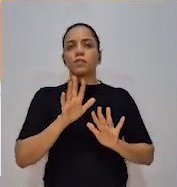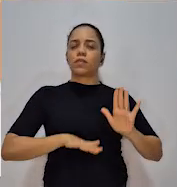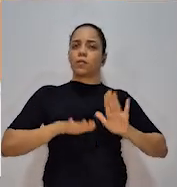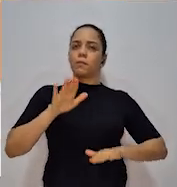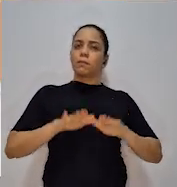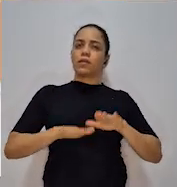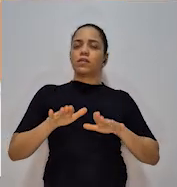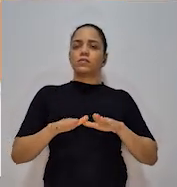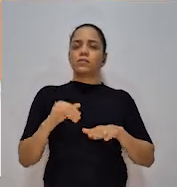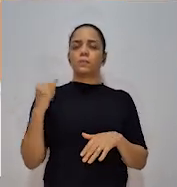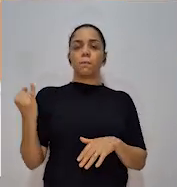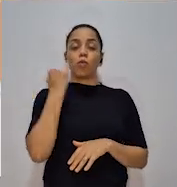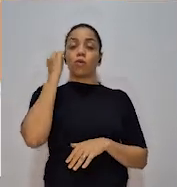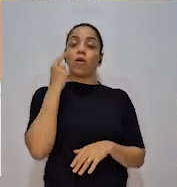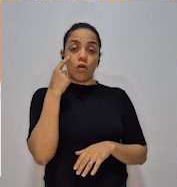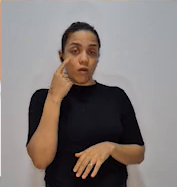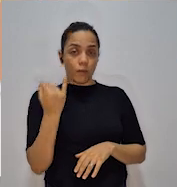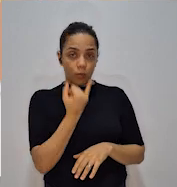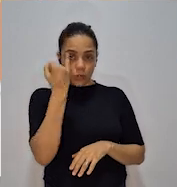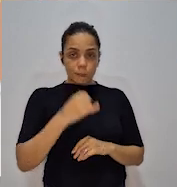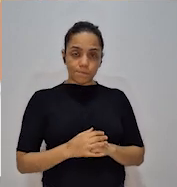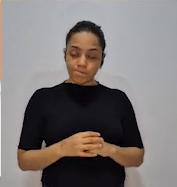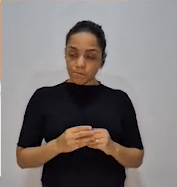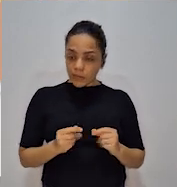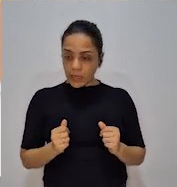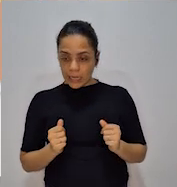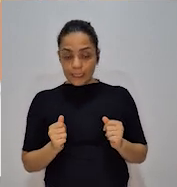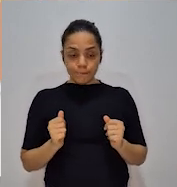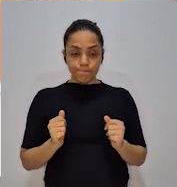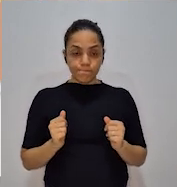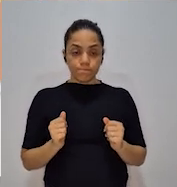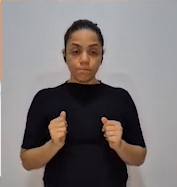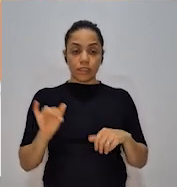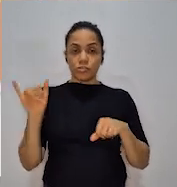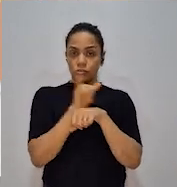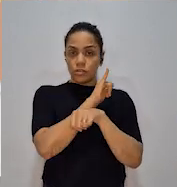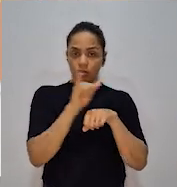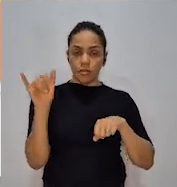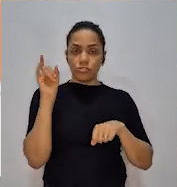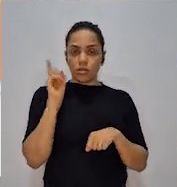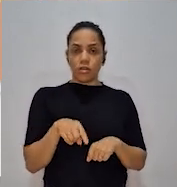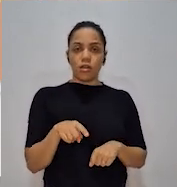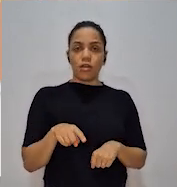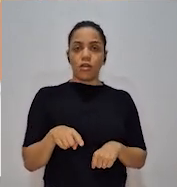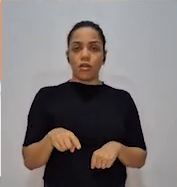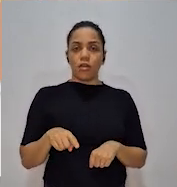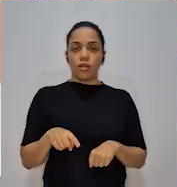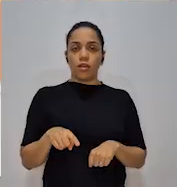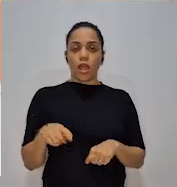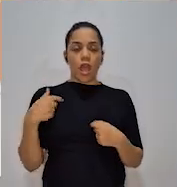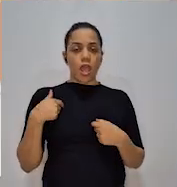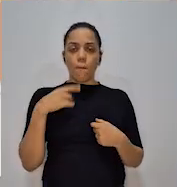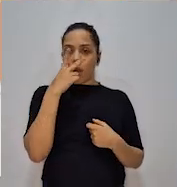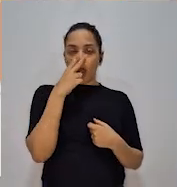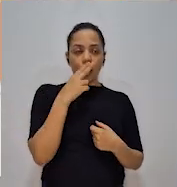muito importante isso, pessoal, que eu vou dizer agora. Eu falo que estratégia da diversidade não é a possibilidade de